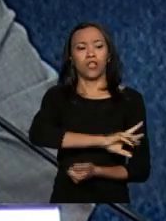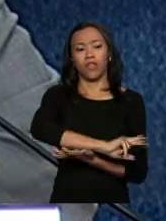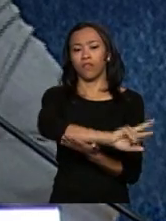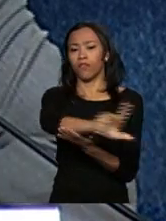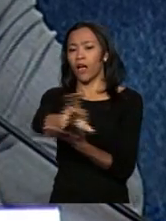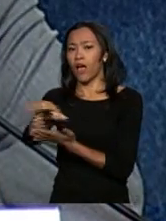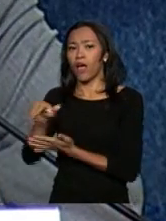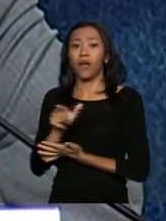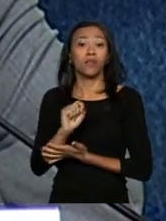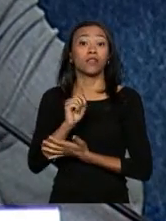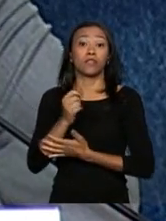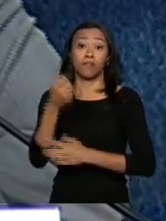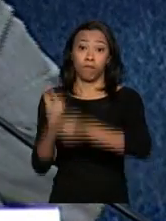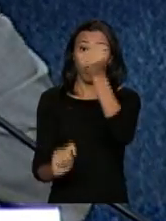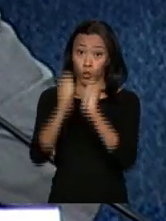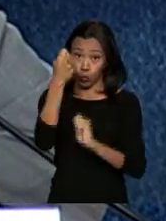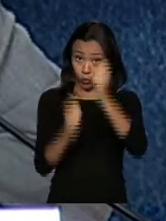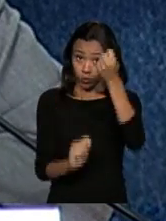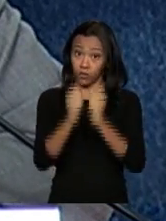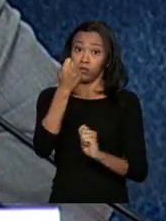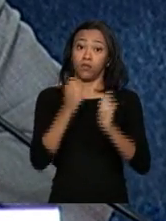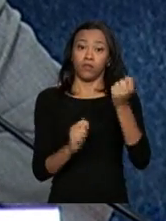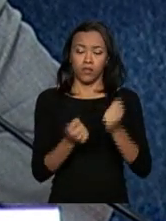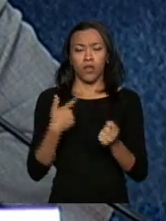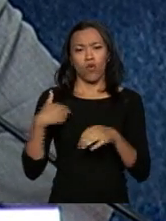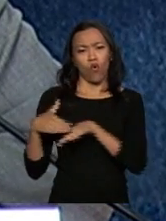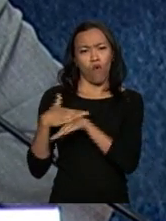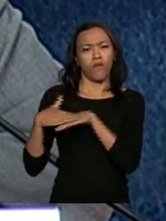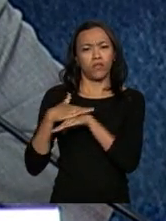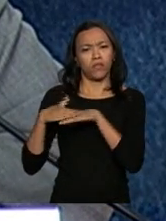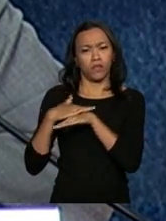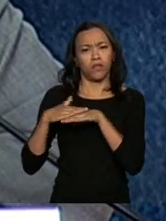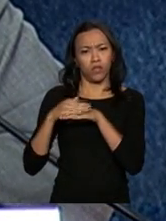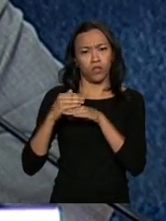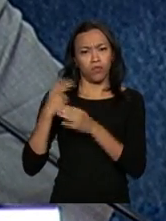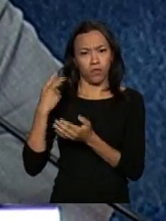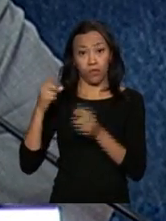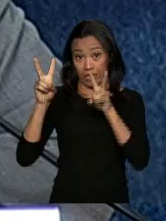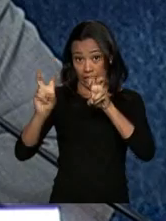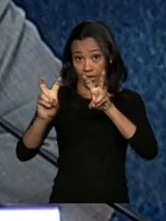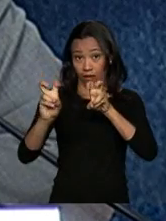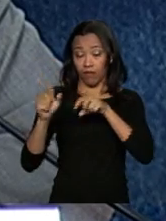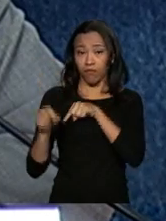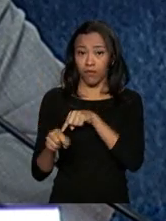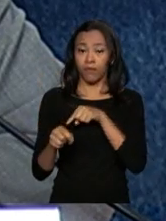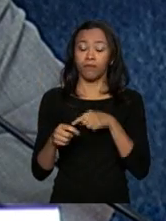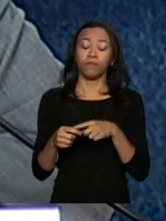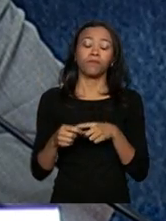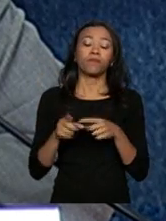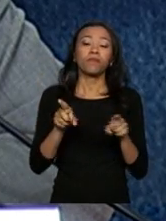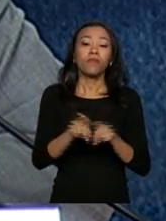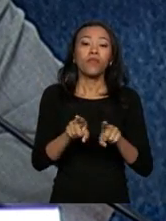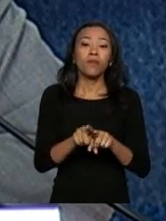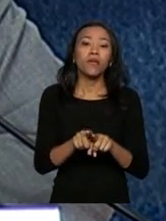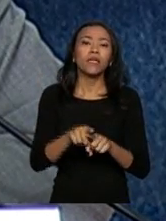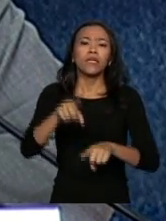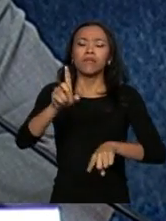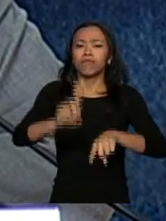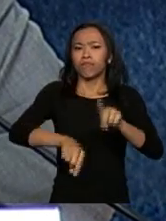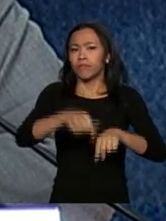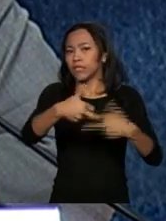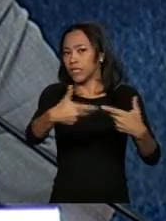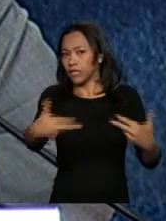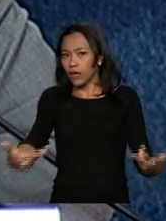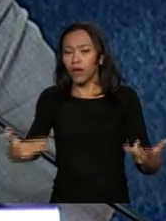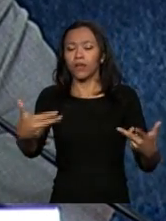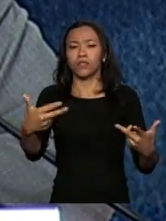Eh o m di tá conversando bastante sobre esse assunto mas nos bens intangíveis eh imateriais